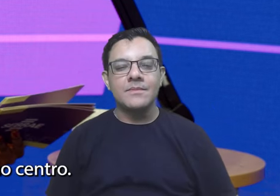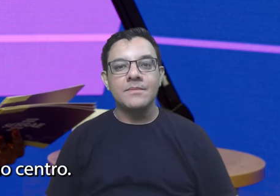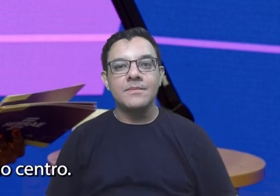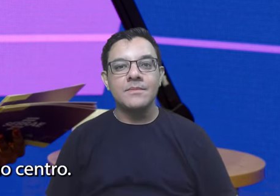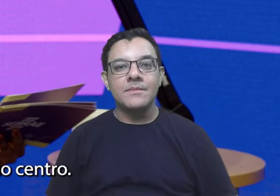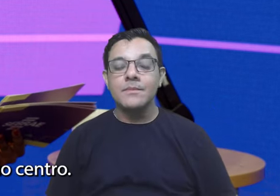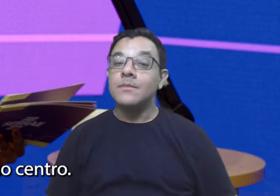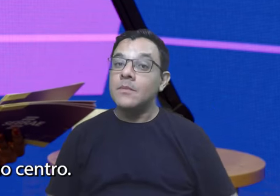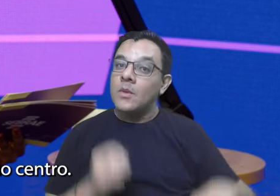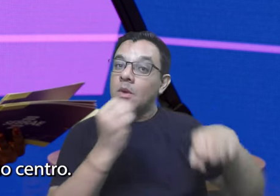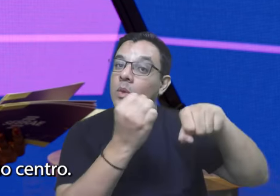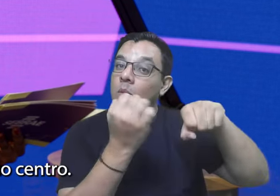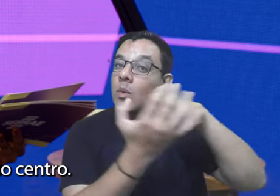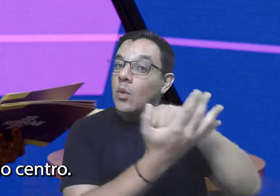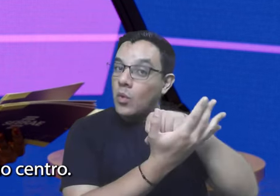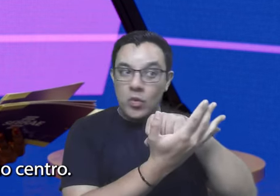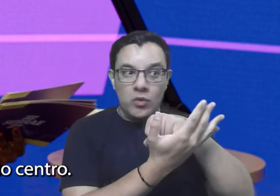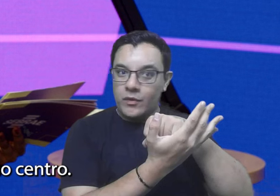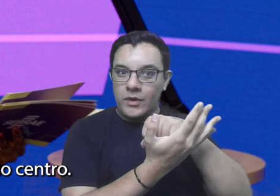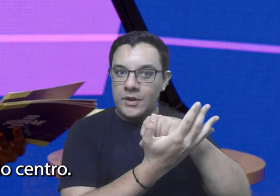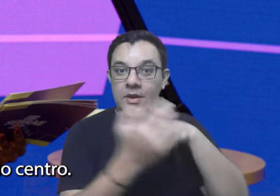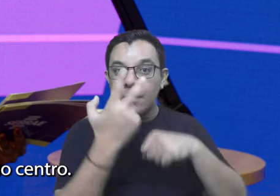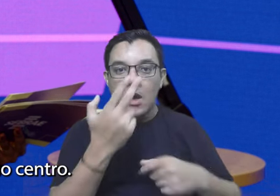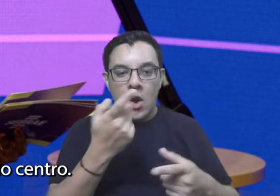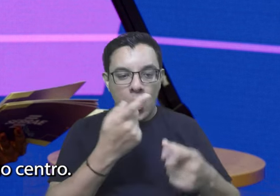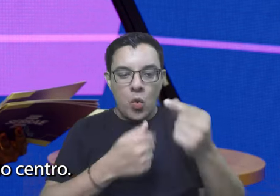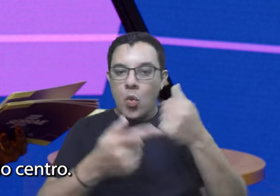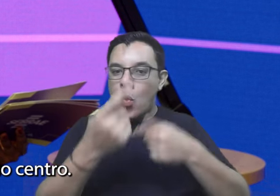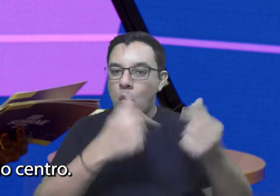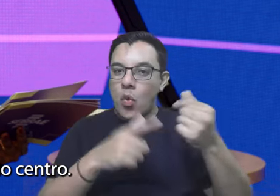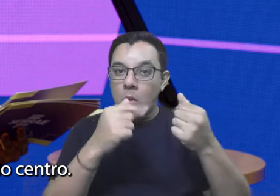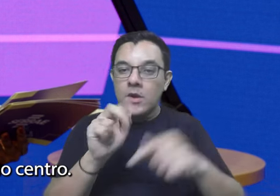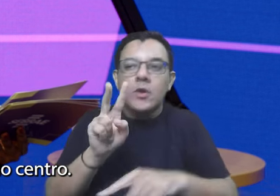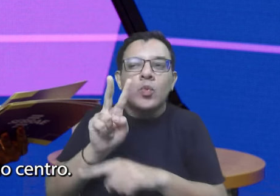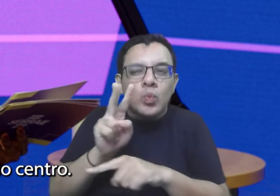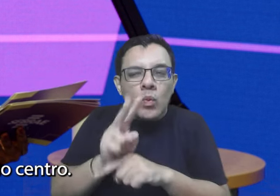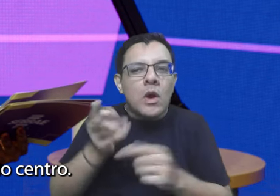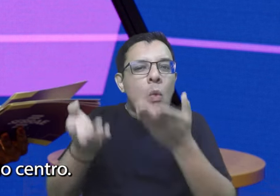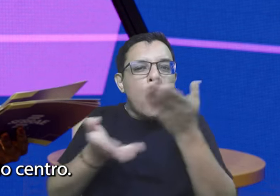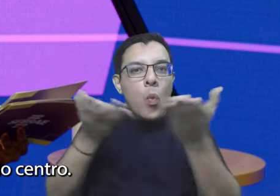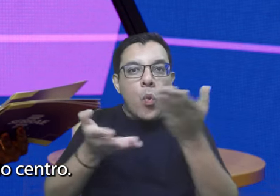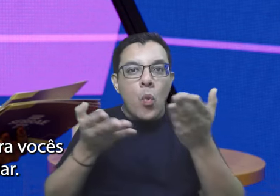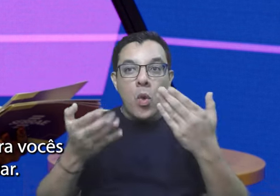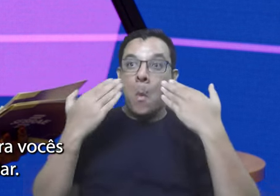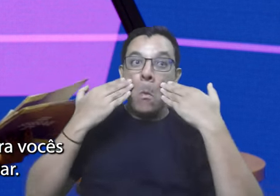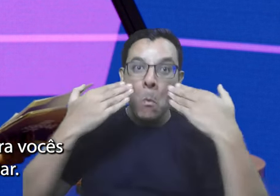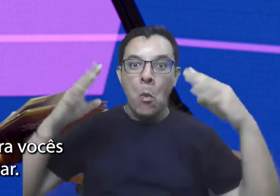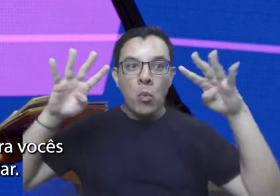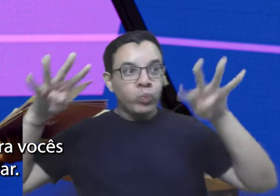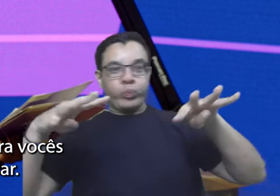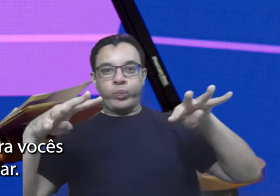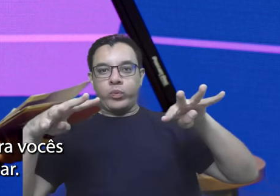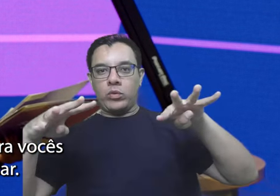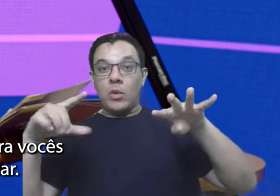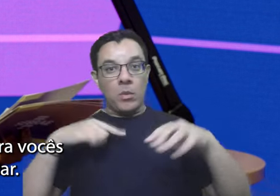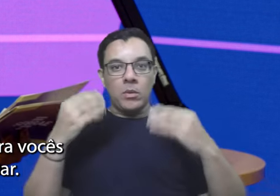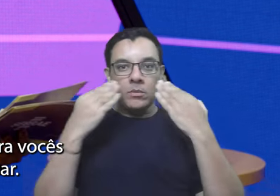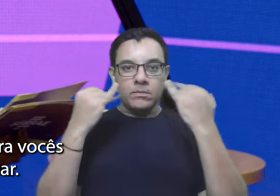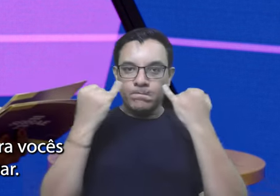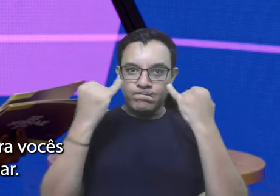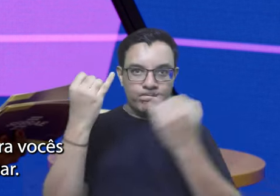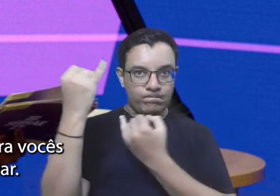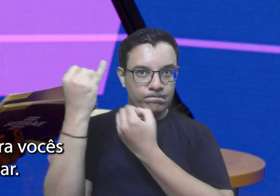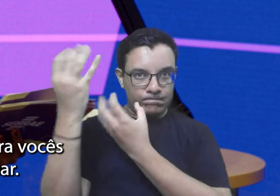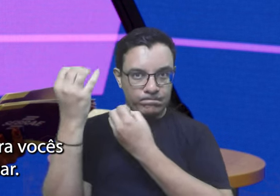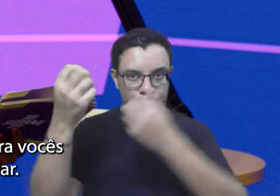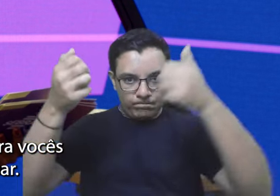Eh o covid colocou a economia do cuidado no centro aí eu vou trazer alguns dados para vocês pra gente